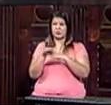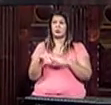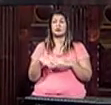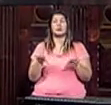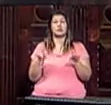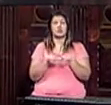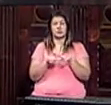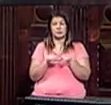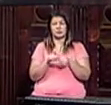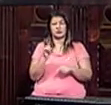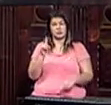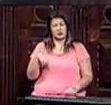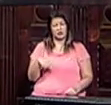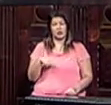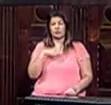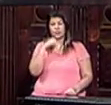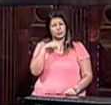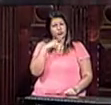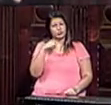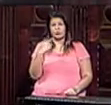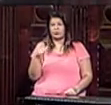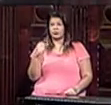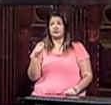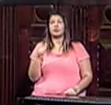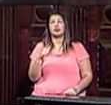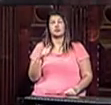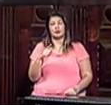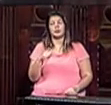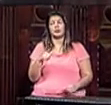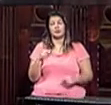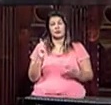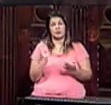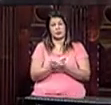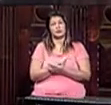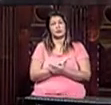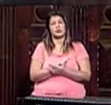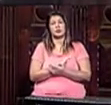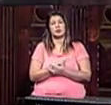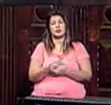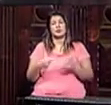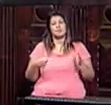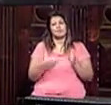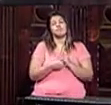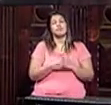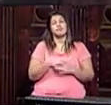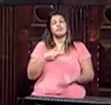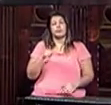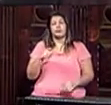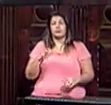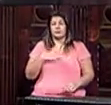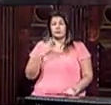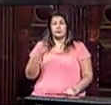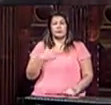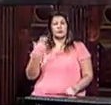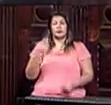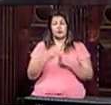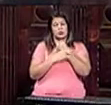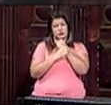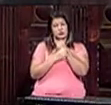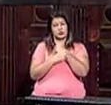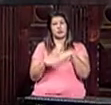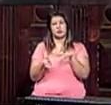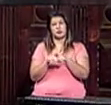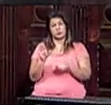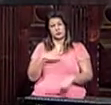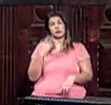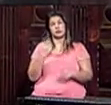e que isso, sem dúvida nenhuma, vai acarretar um desabastecimento. Portanto, não há apenas um impacto na segurança, mas também um